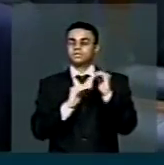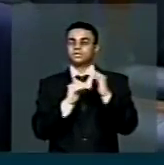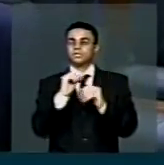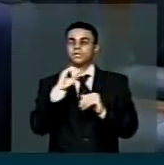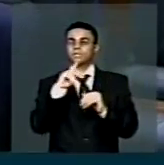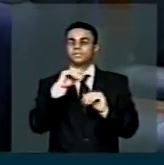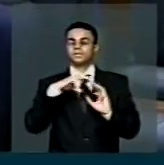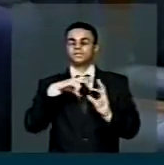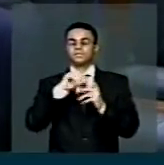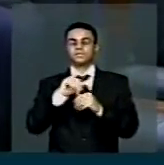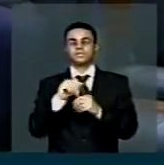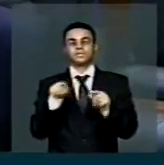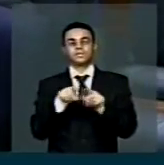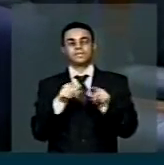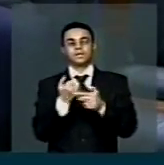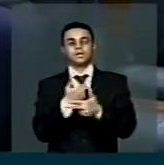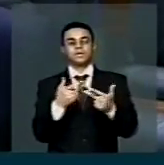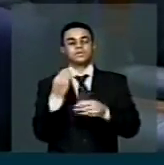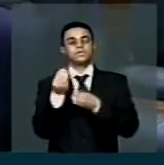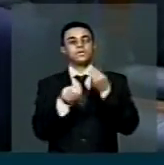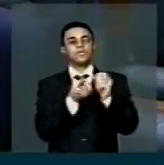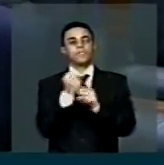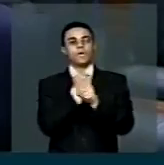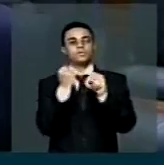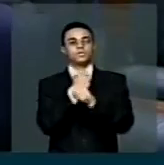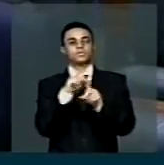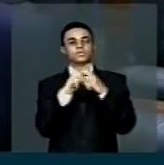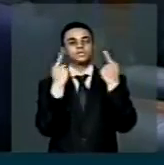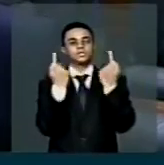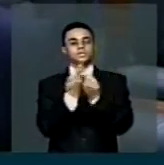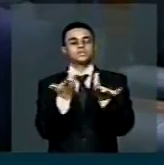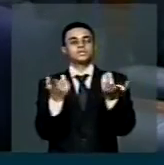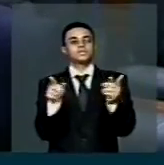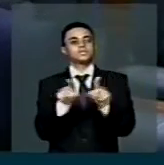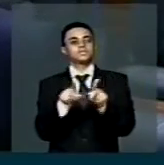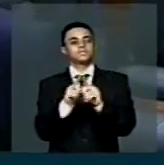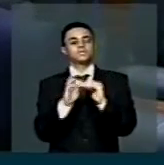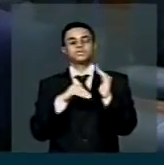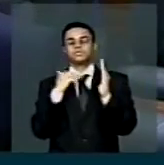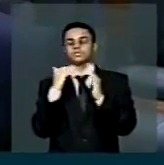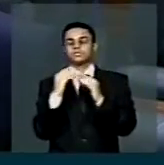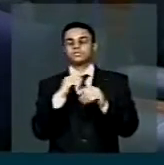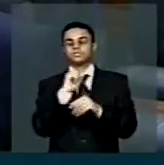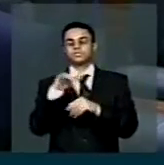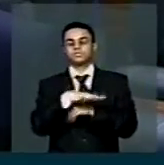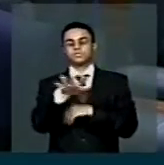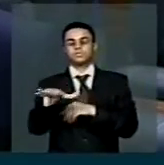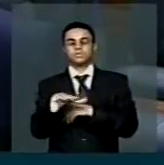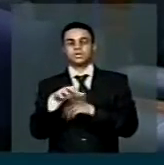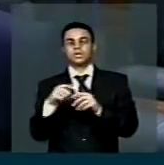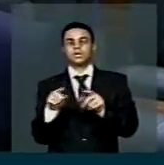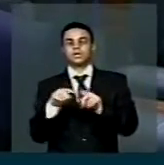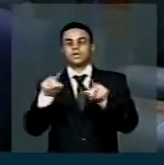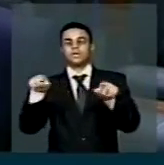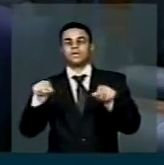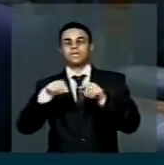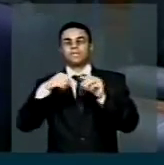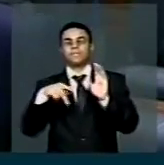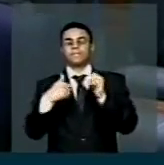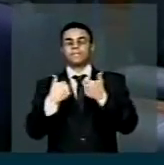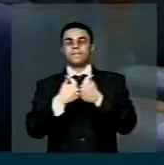Mundo, da forma como foi construído os estádios e todo o ambiente em torno do estádio, Vossa Excelência tem sido um